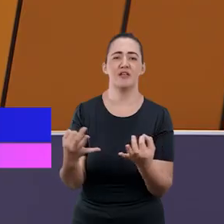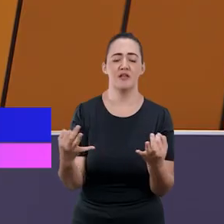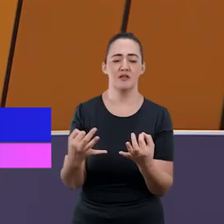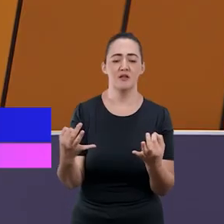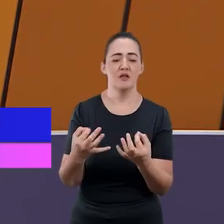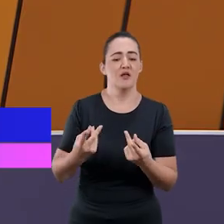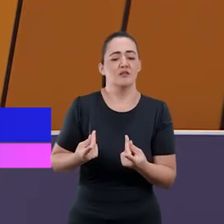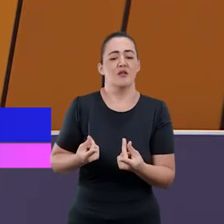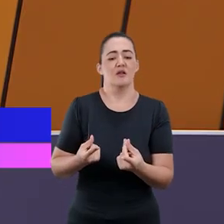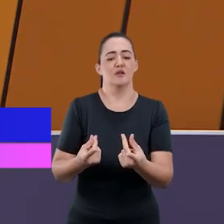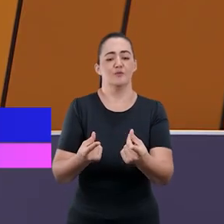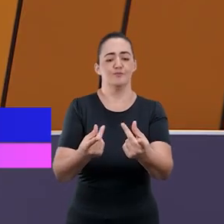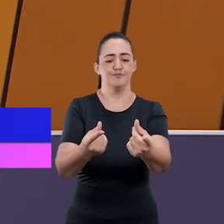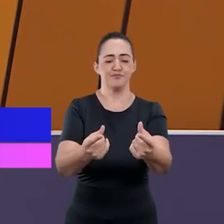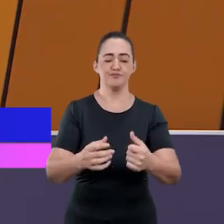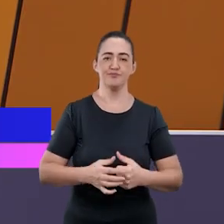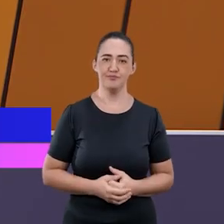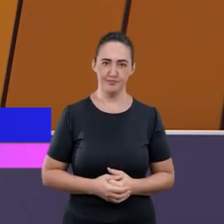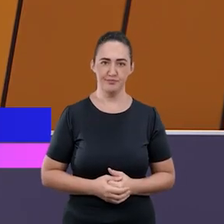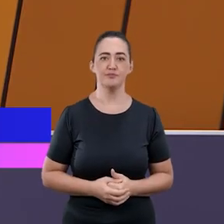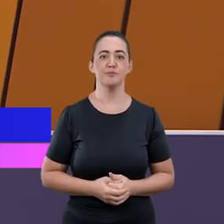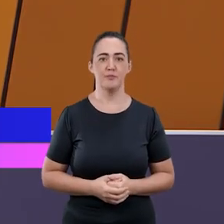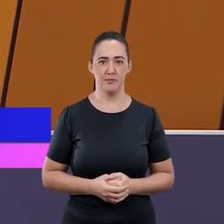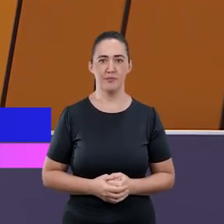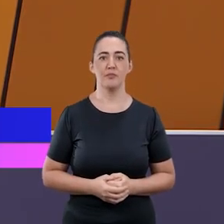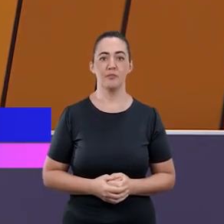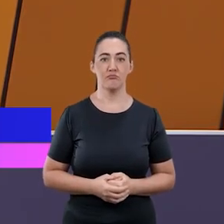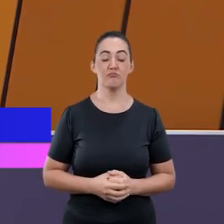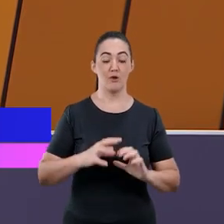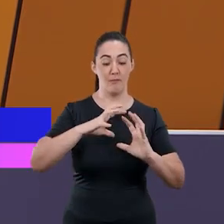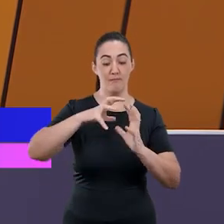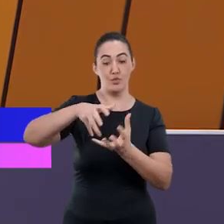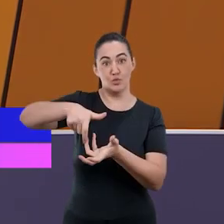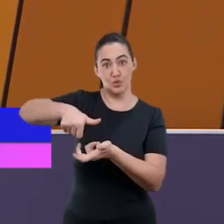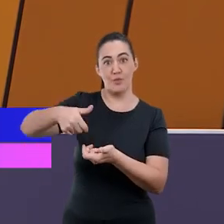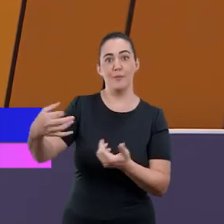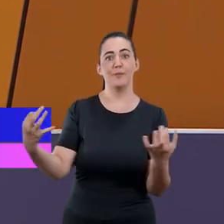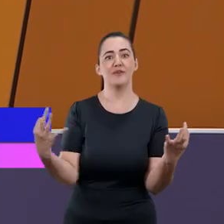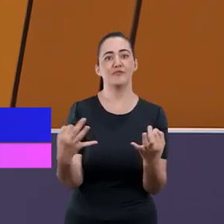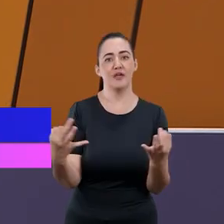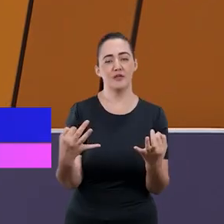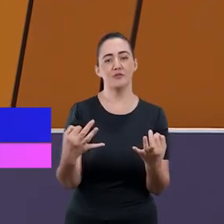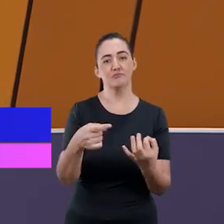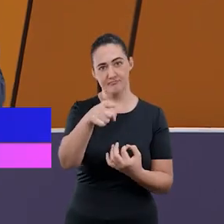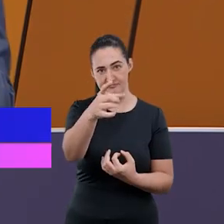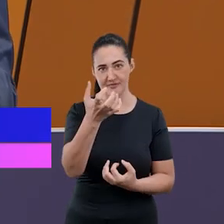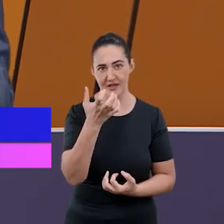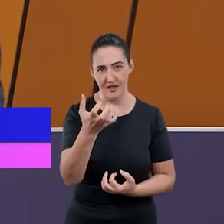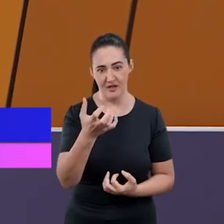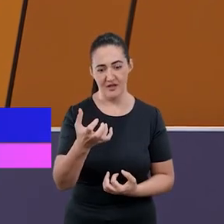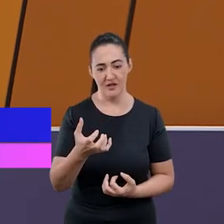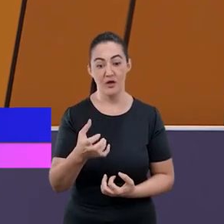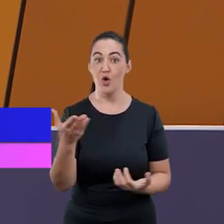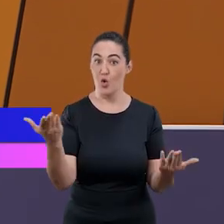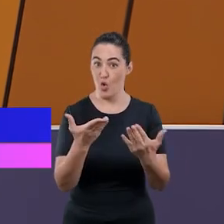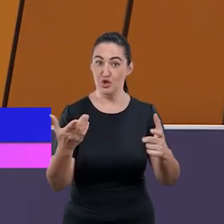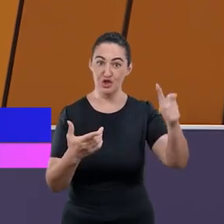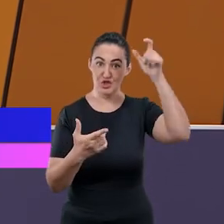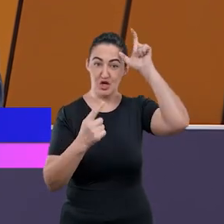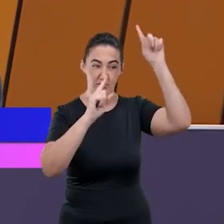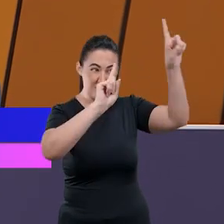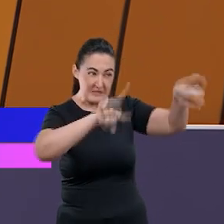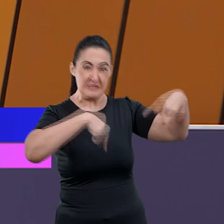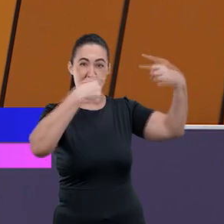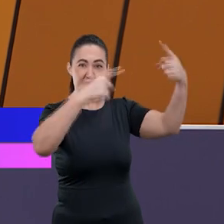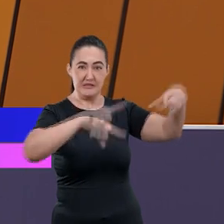toda a eternidade. Sabe, esse mundo perfeito está à sua disposição. Se o diabo hoje tem se levantado contra você, ele